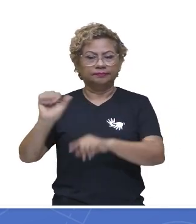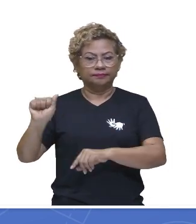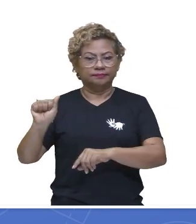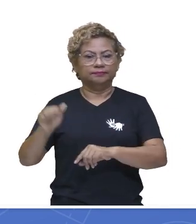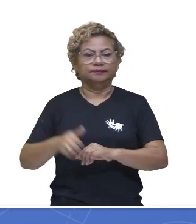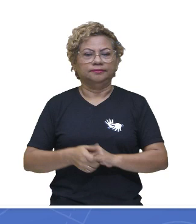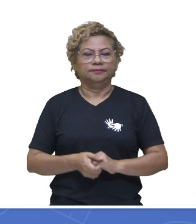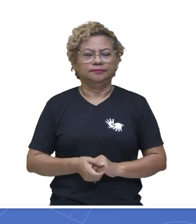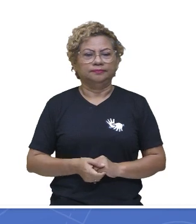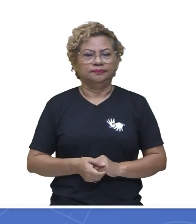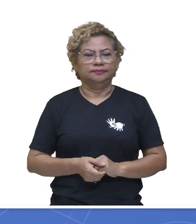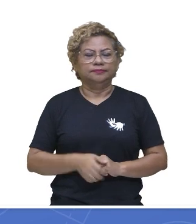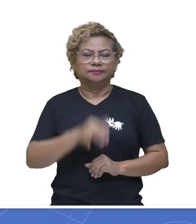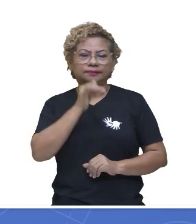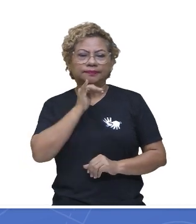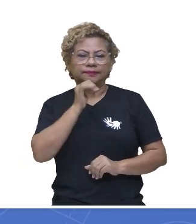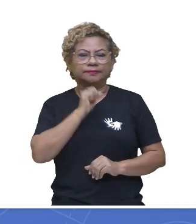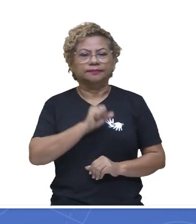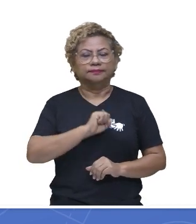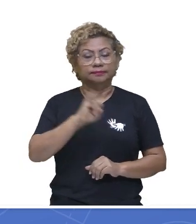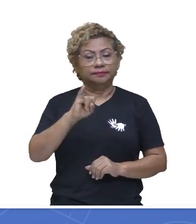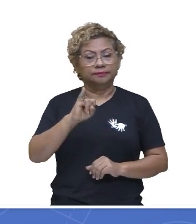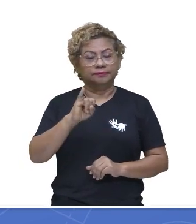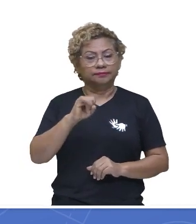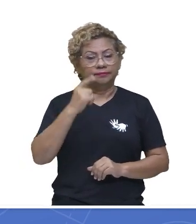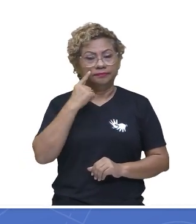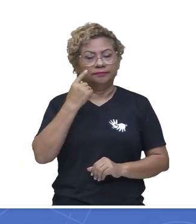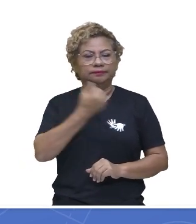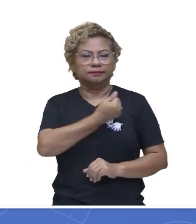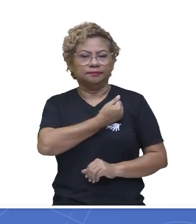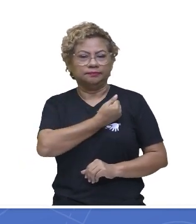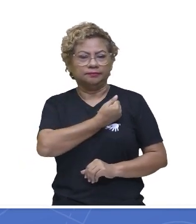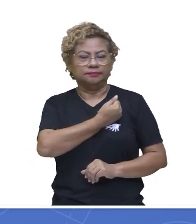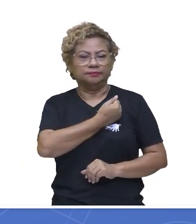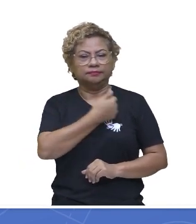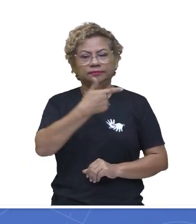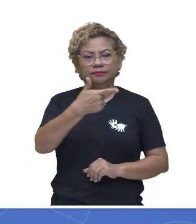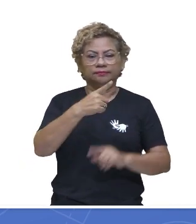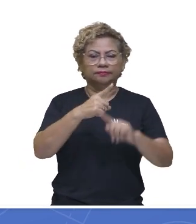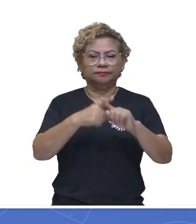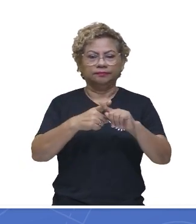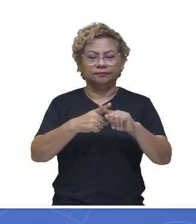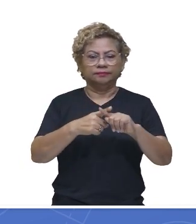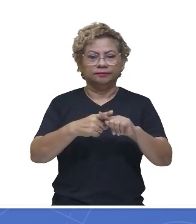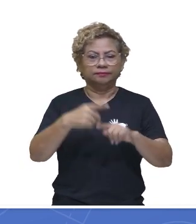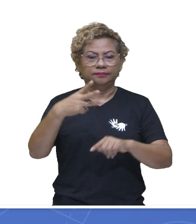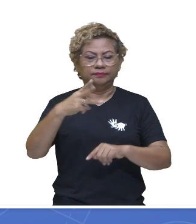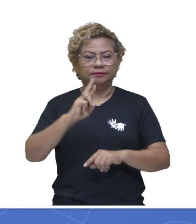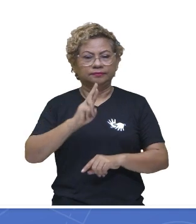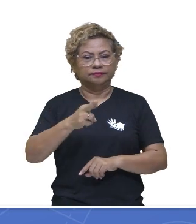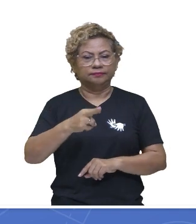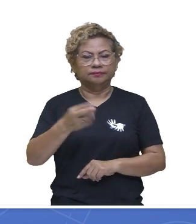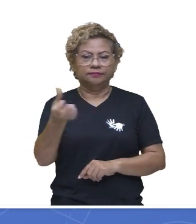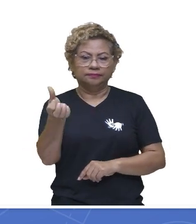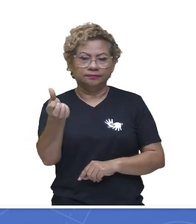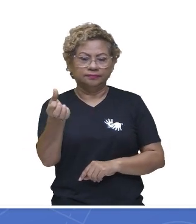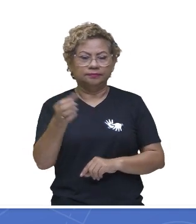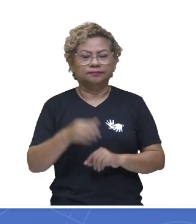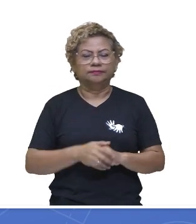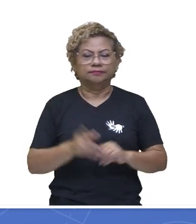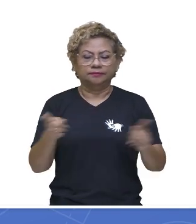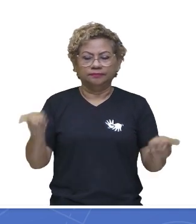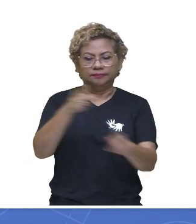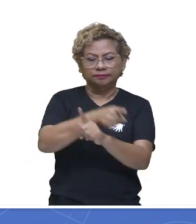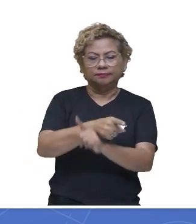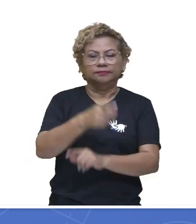ok? Se eu pegar dois números aqui, eu multiplicar 2 vezes 3, que vai dar 6, é a mesma coisa que eu pegar